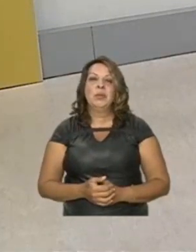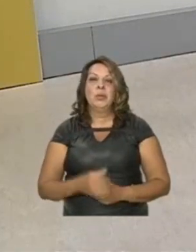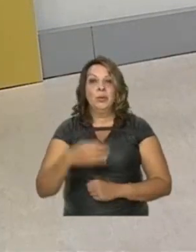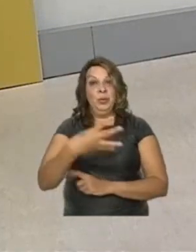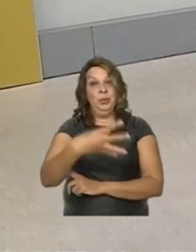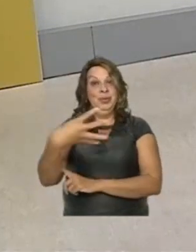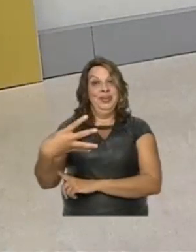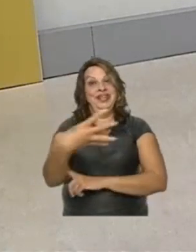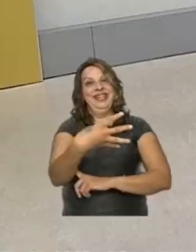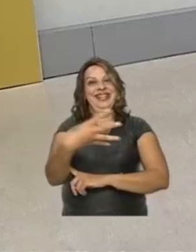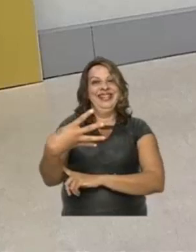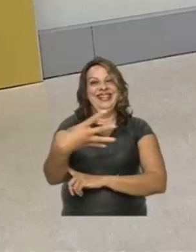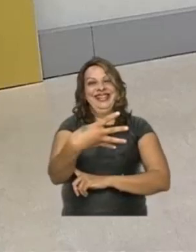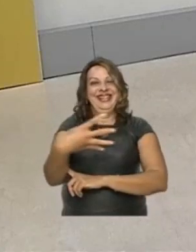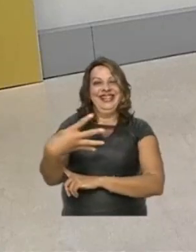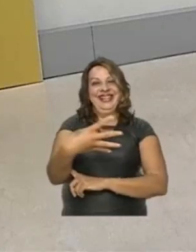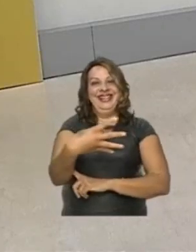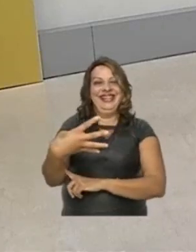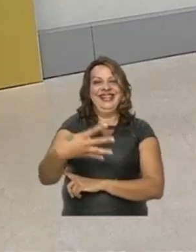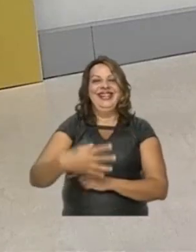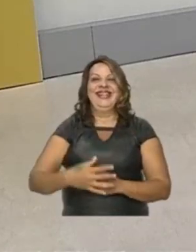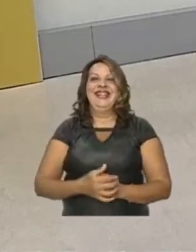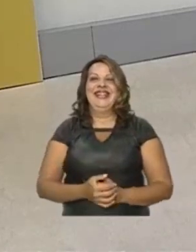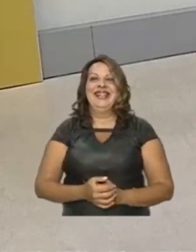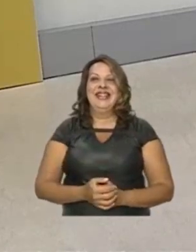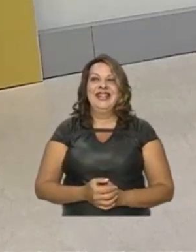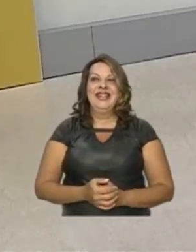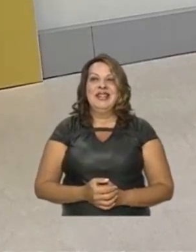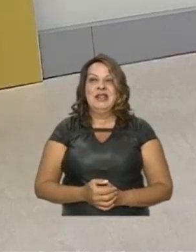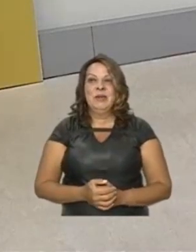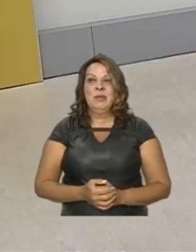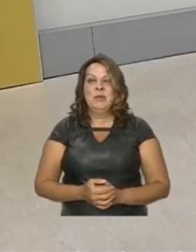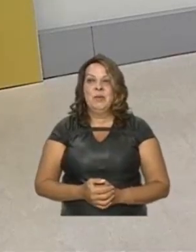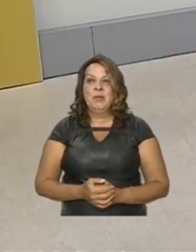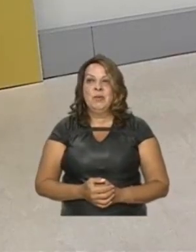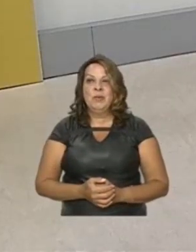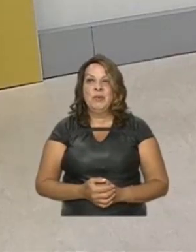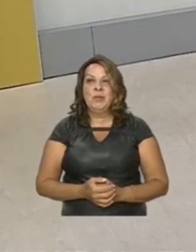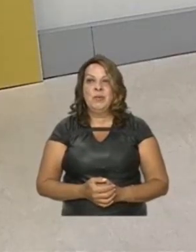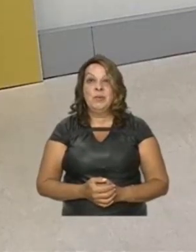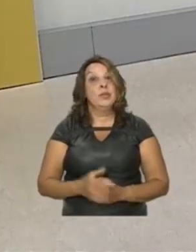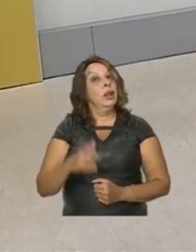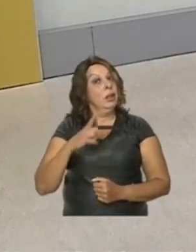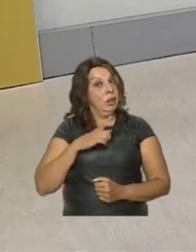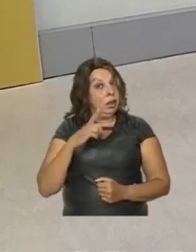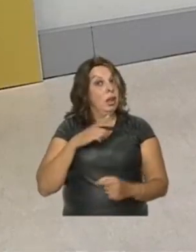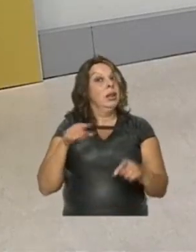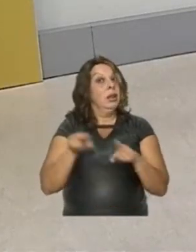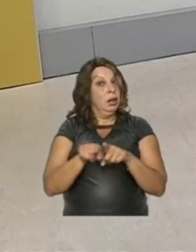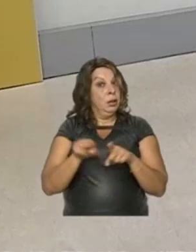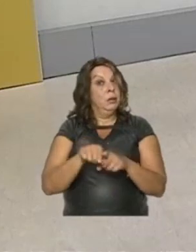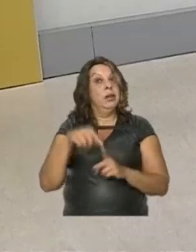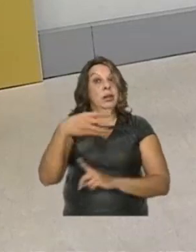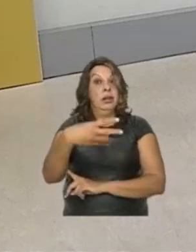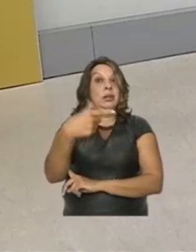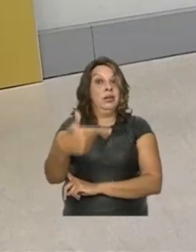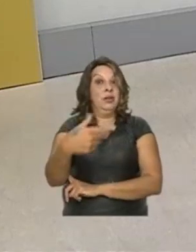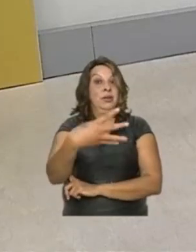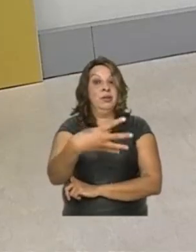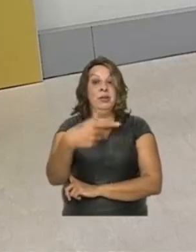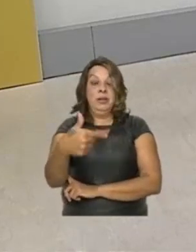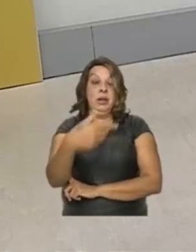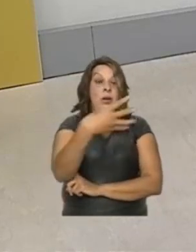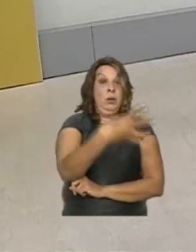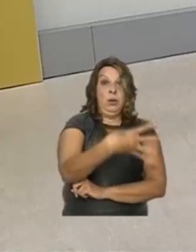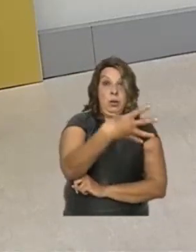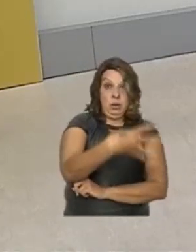44 agora, 44, 44, Tem também 42. Saiu